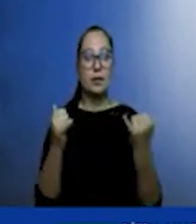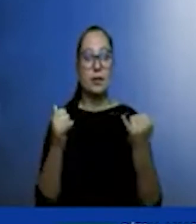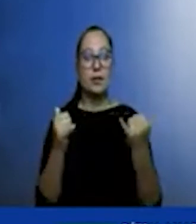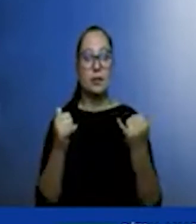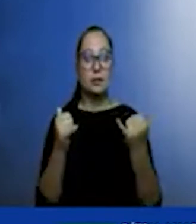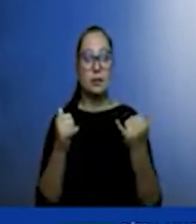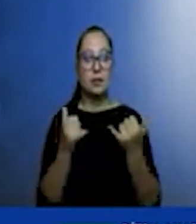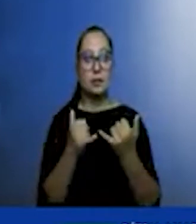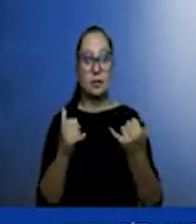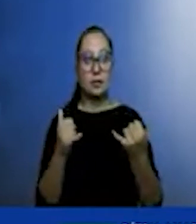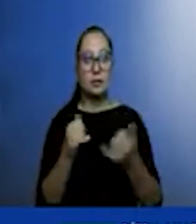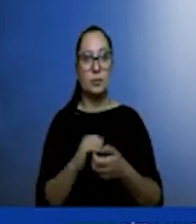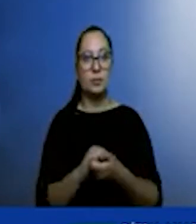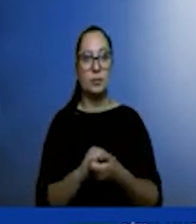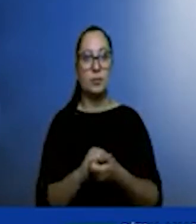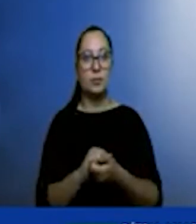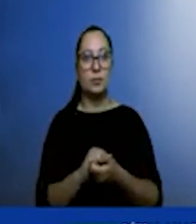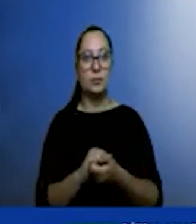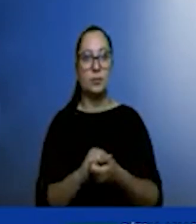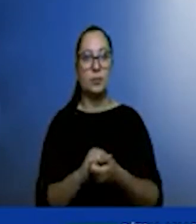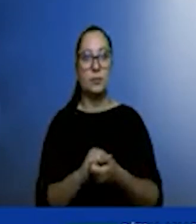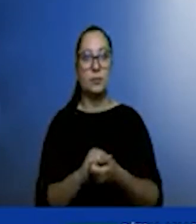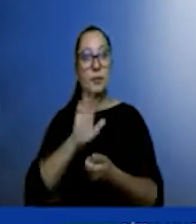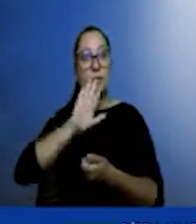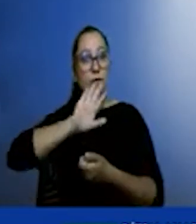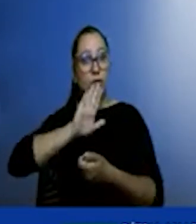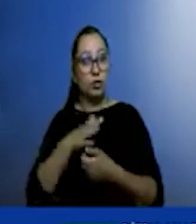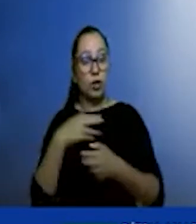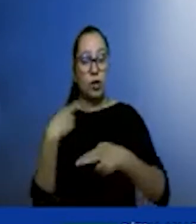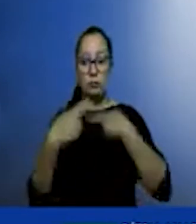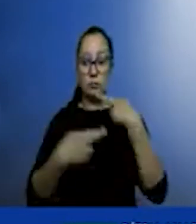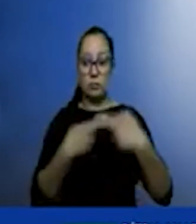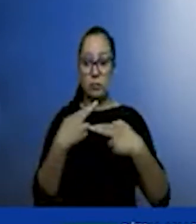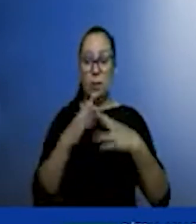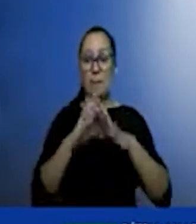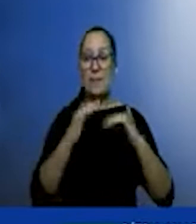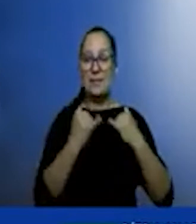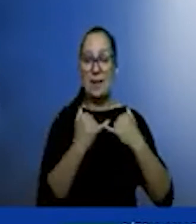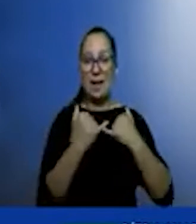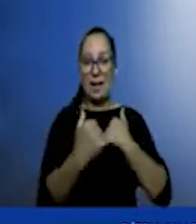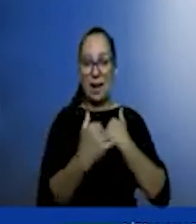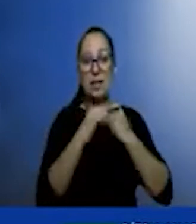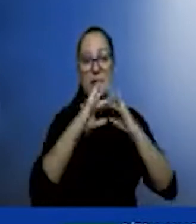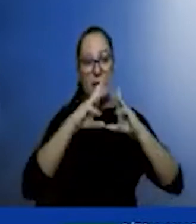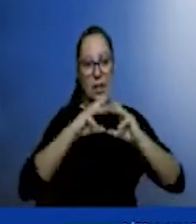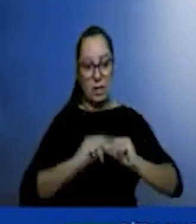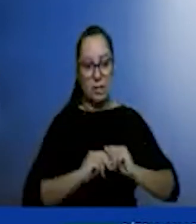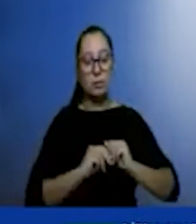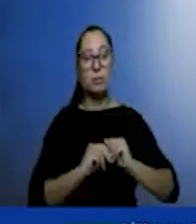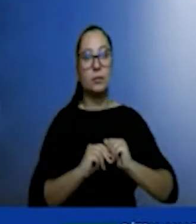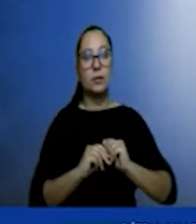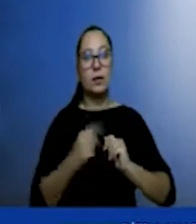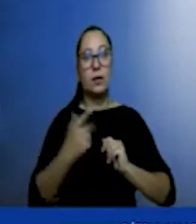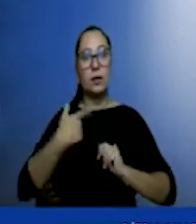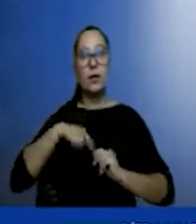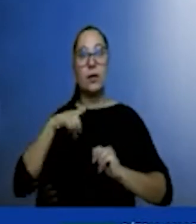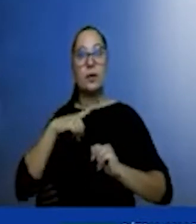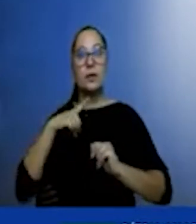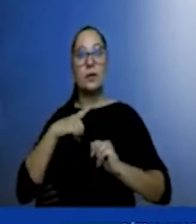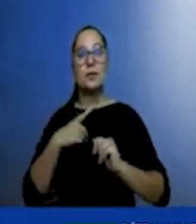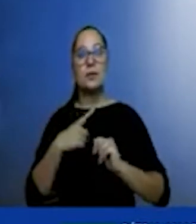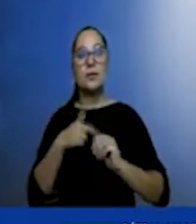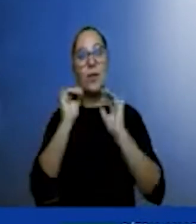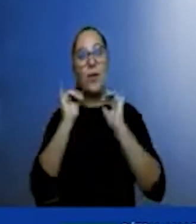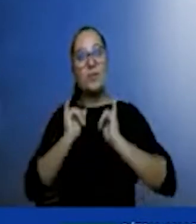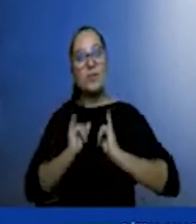energia, né, de energia, que já é bastante renovável, mas elétrica, que é tão limpa, coloca a gente num lugar de comodismo muito grande em que